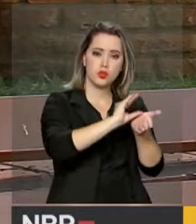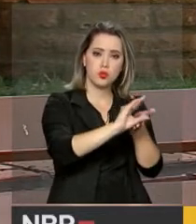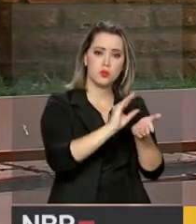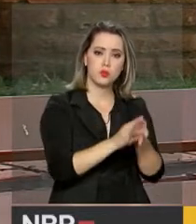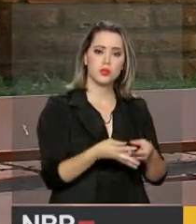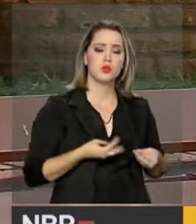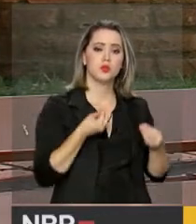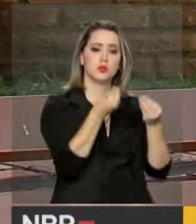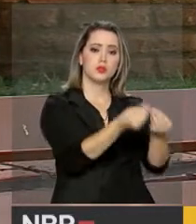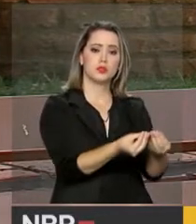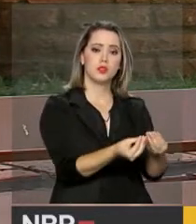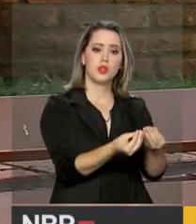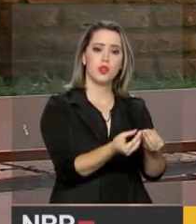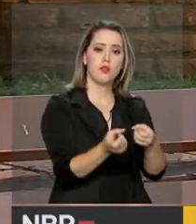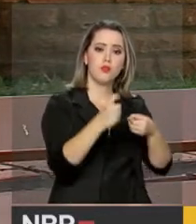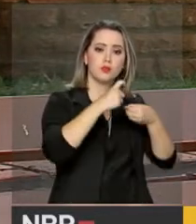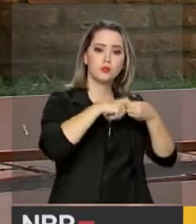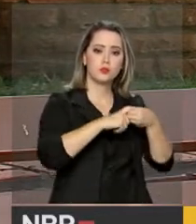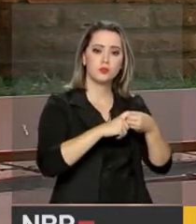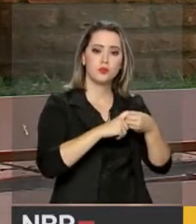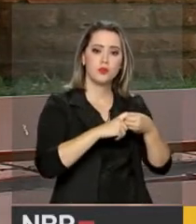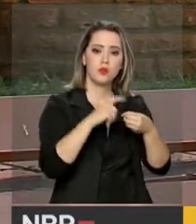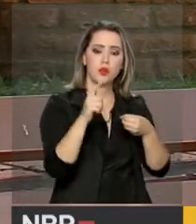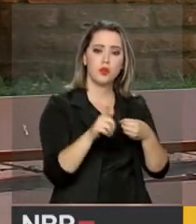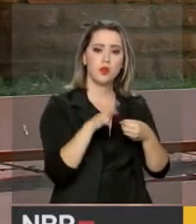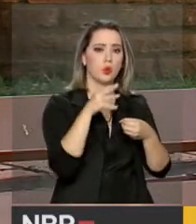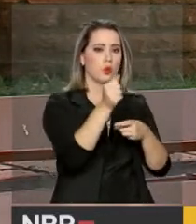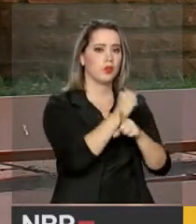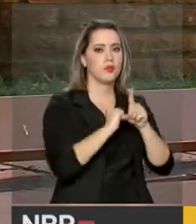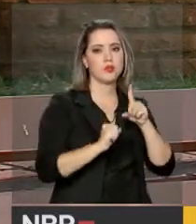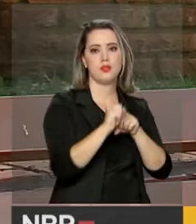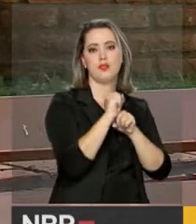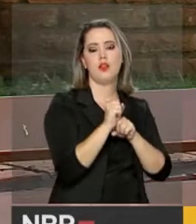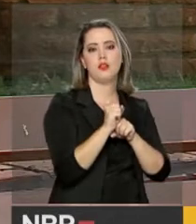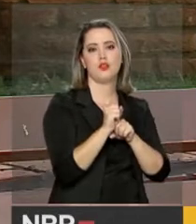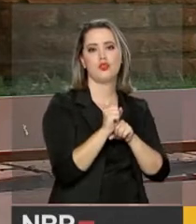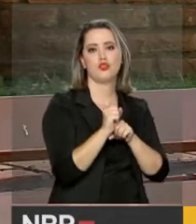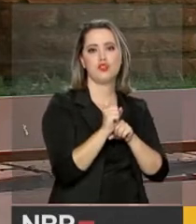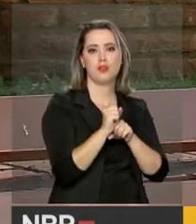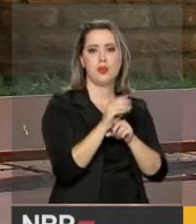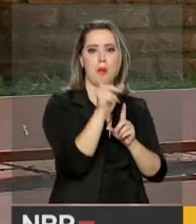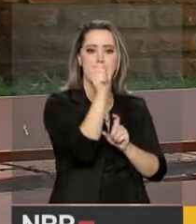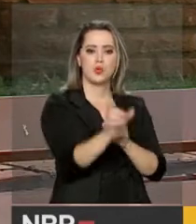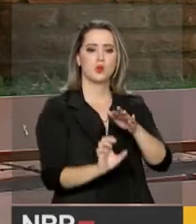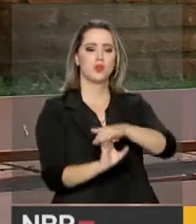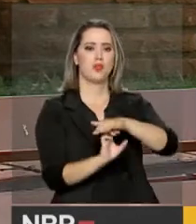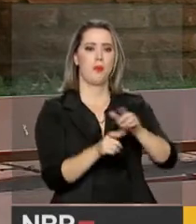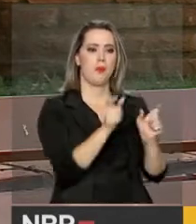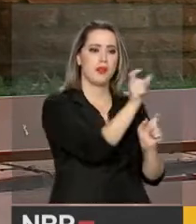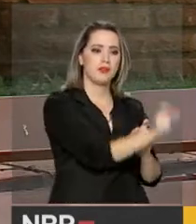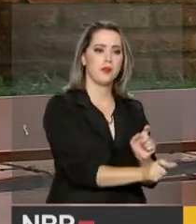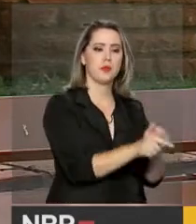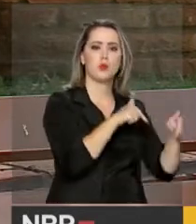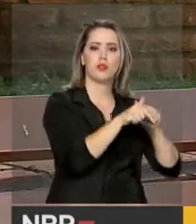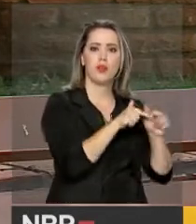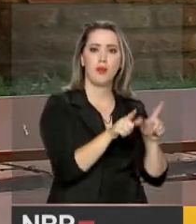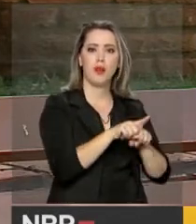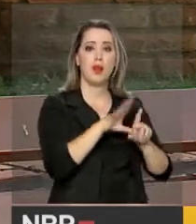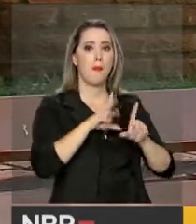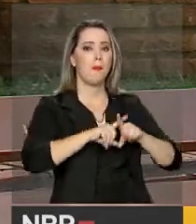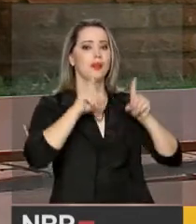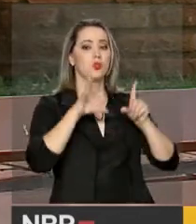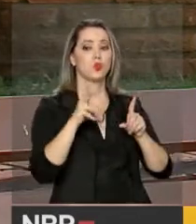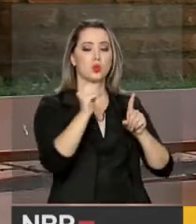dar retorno para toda a sociedade, né? Tanto para os empregadores como para os trabalhadores, mas para toda a sociedade que